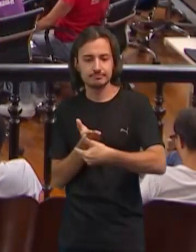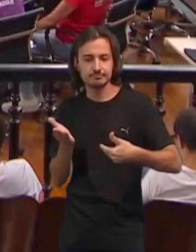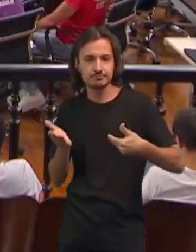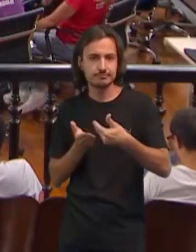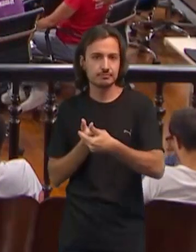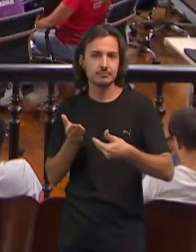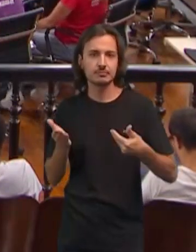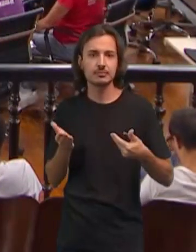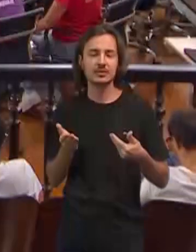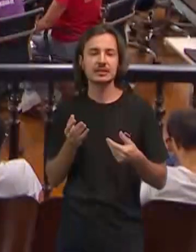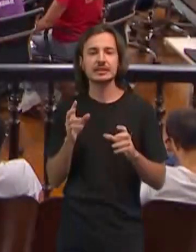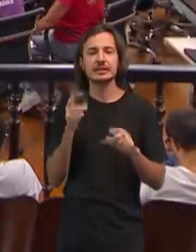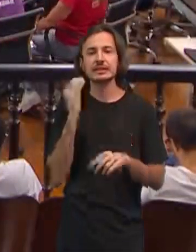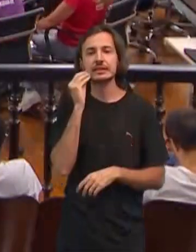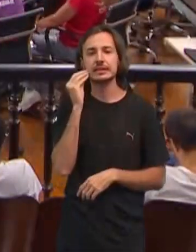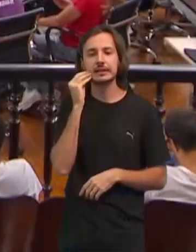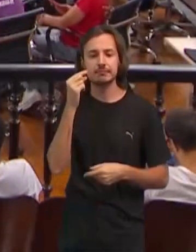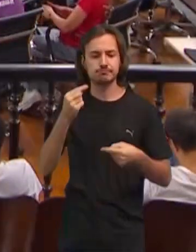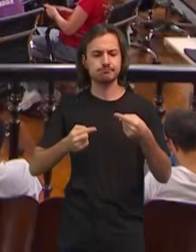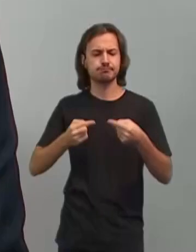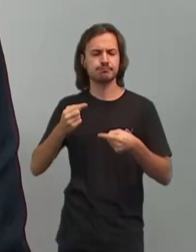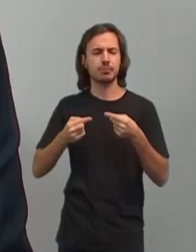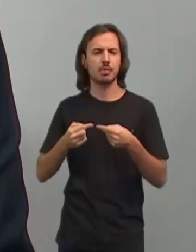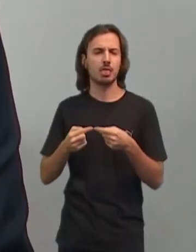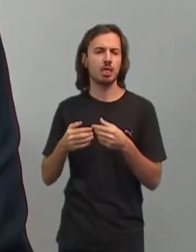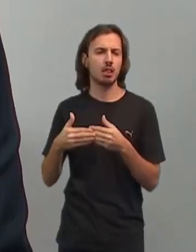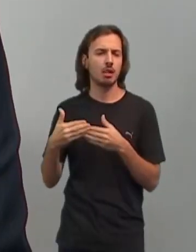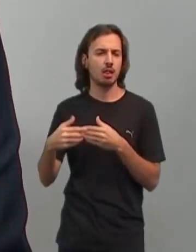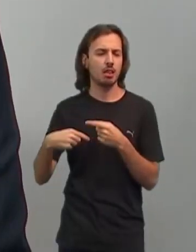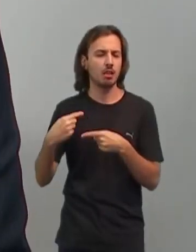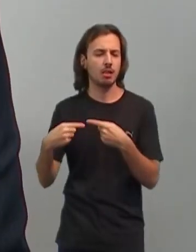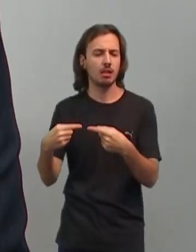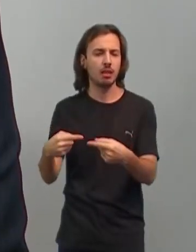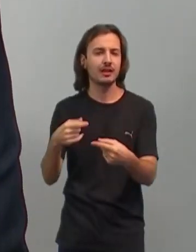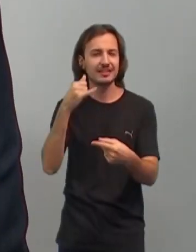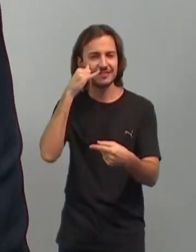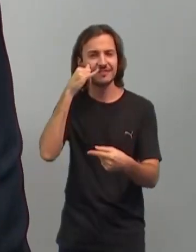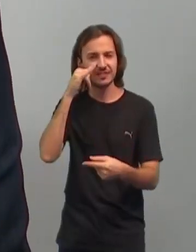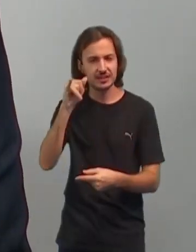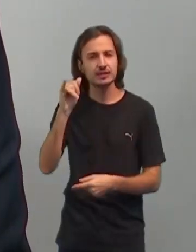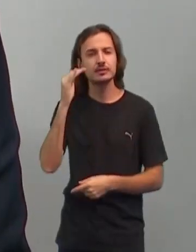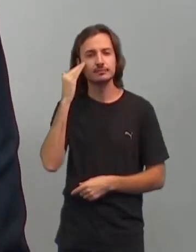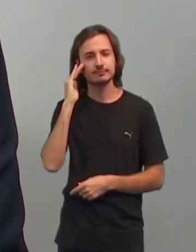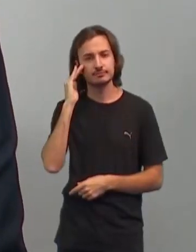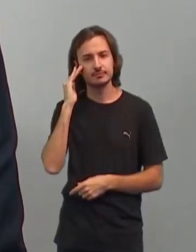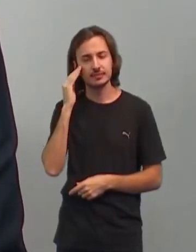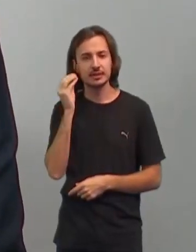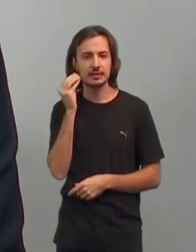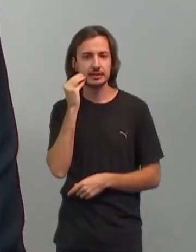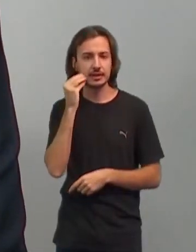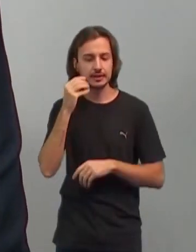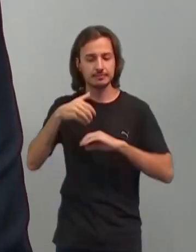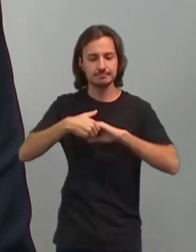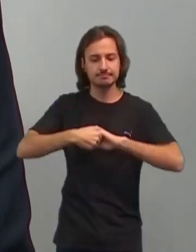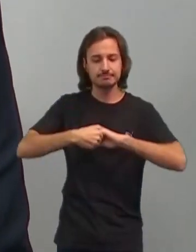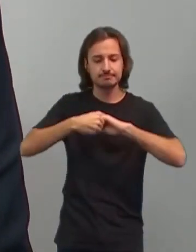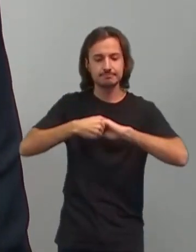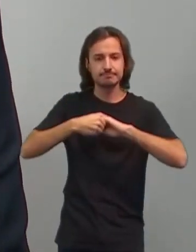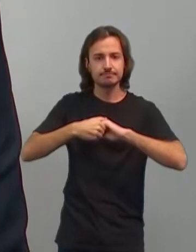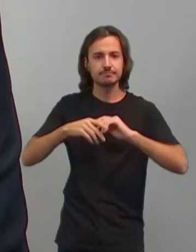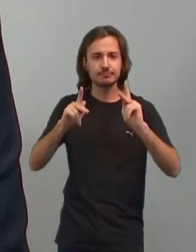eficazes para a solução de conflitos, evitando disputas prolongadas e dispendiosas nos tribunais, promovendo a cultura da harmonia